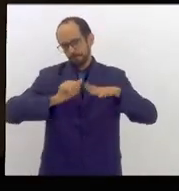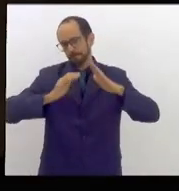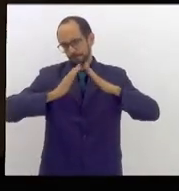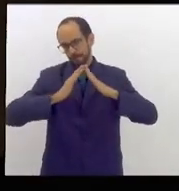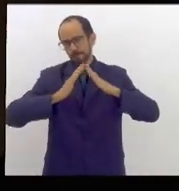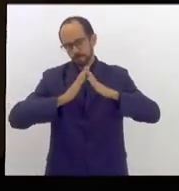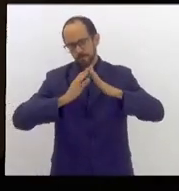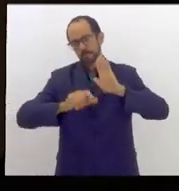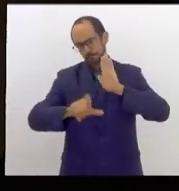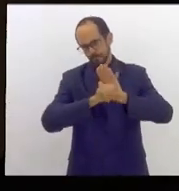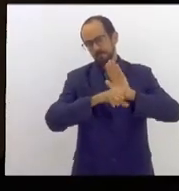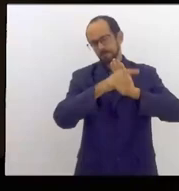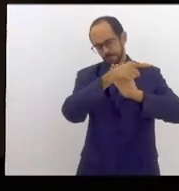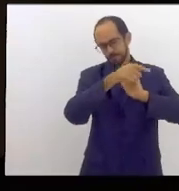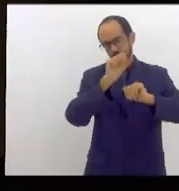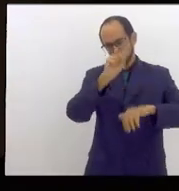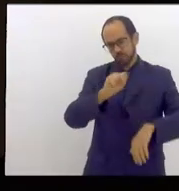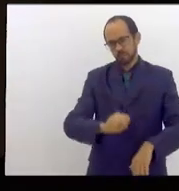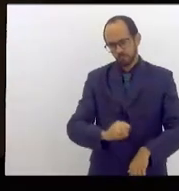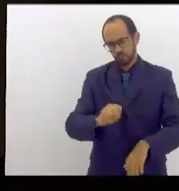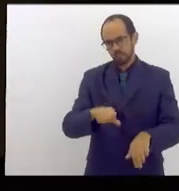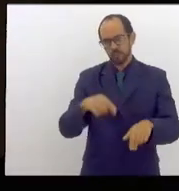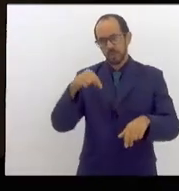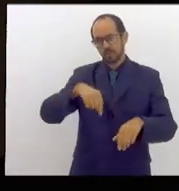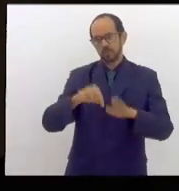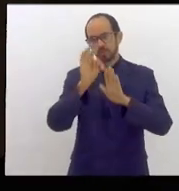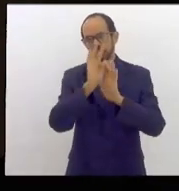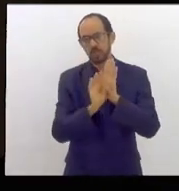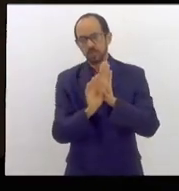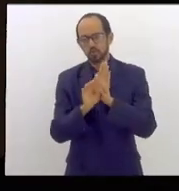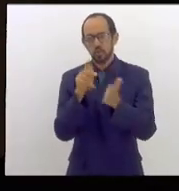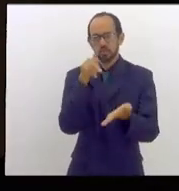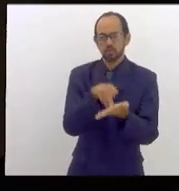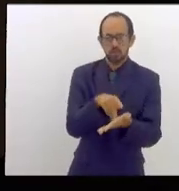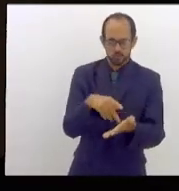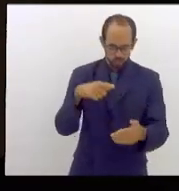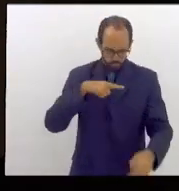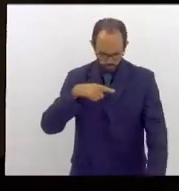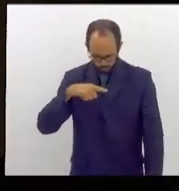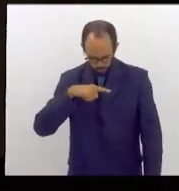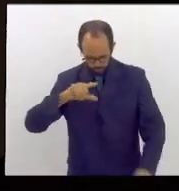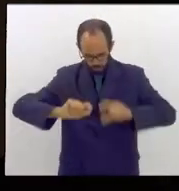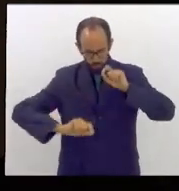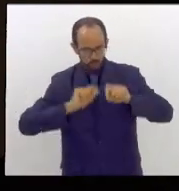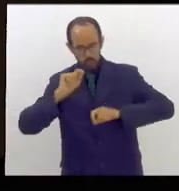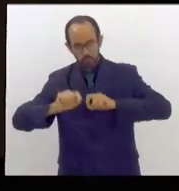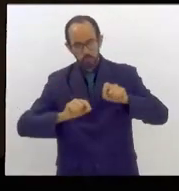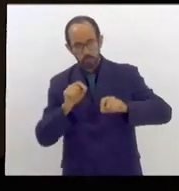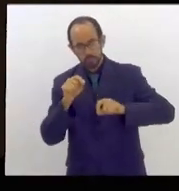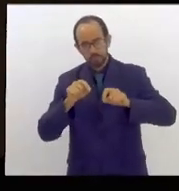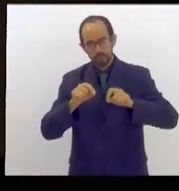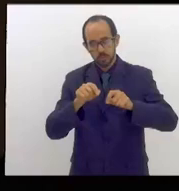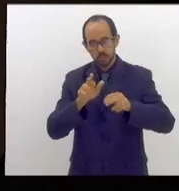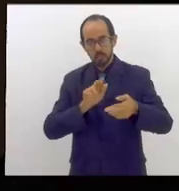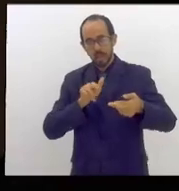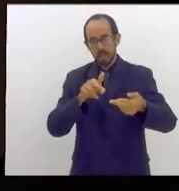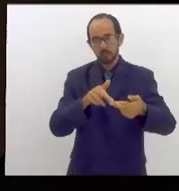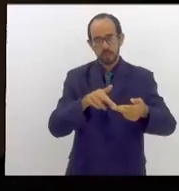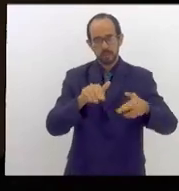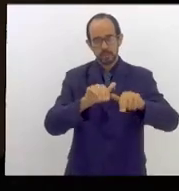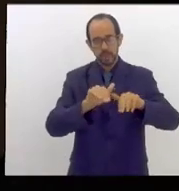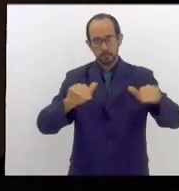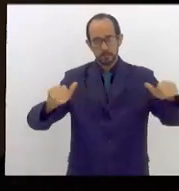foi o que usamos de paradigma e aqui o texto original faz uma predisposição a mesa de na decisão da mesa